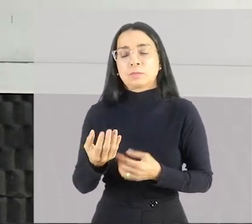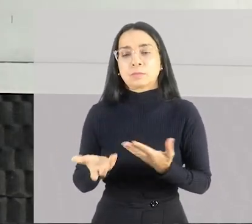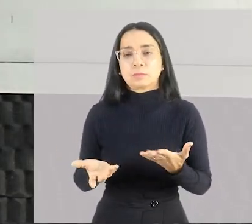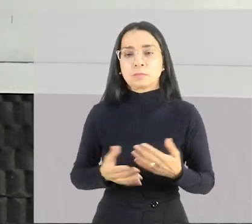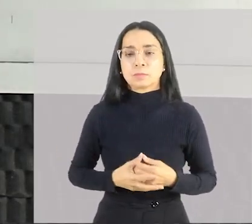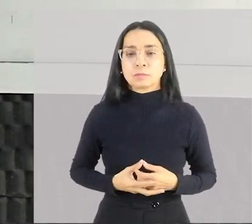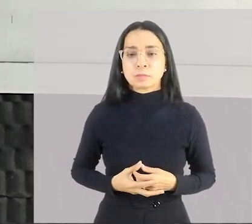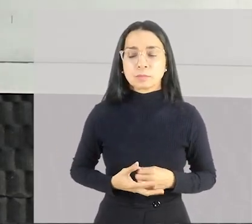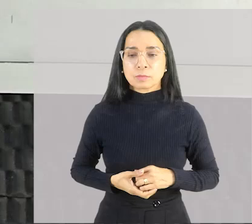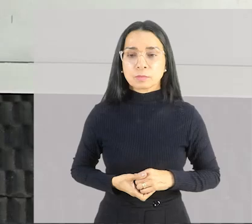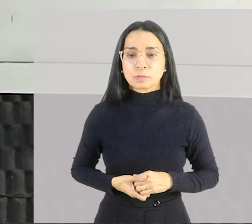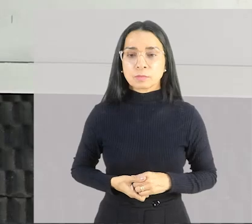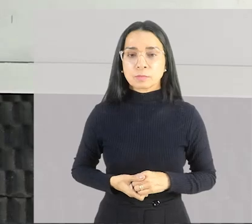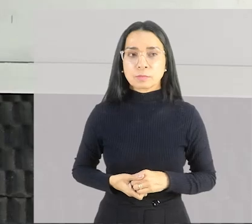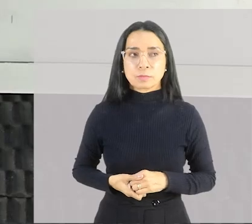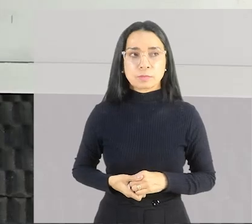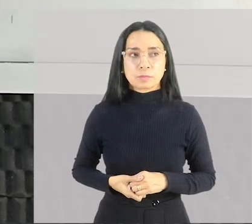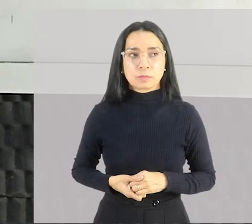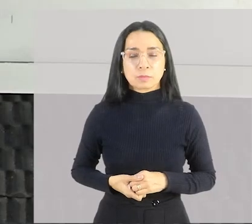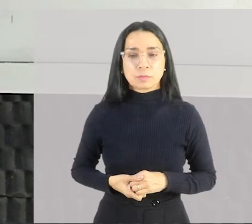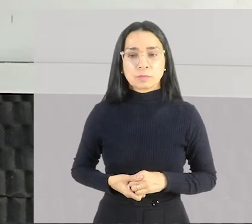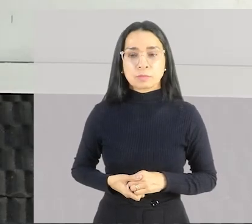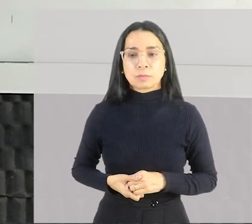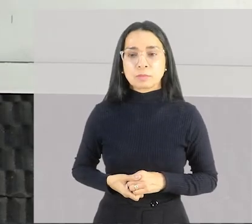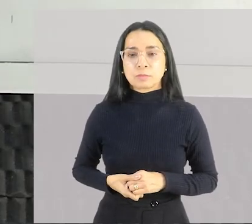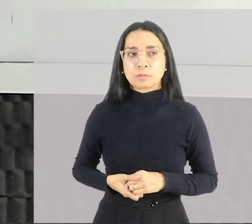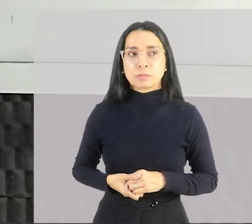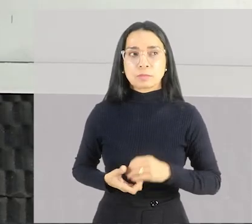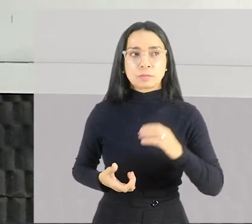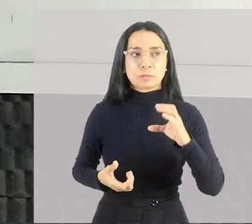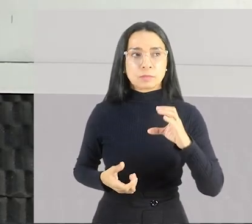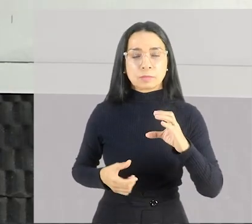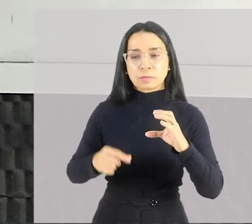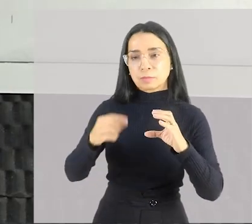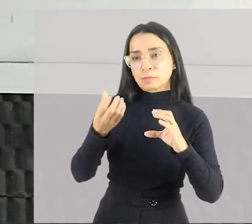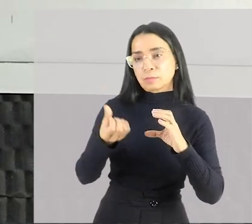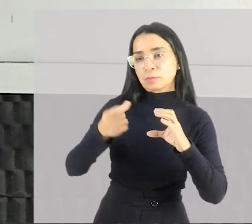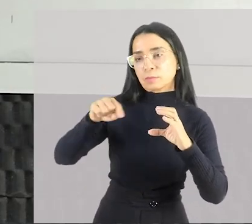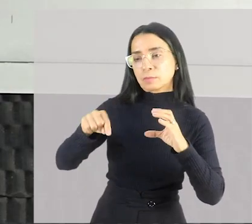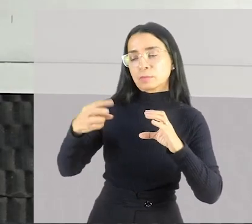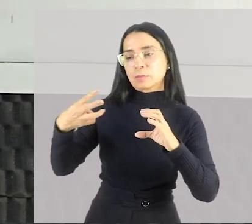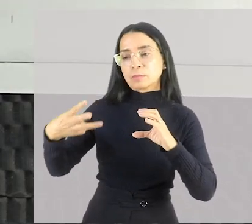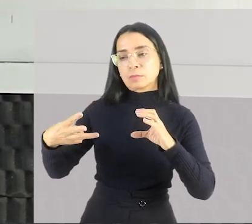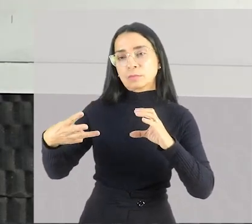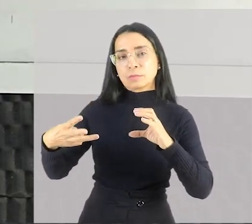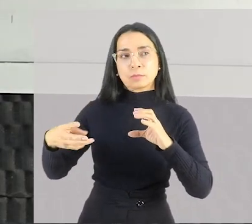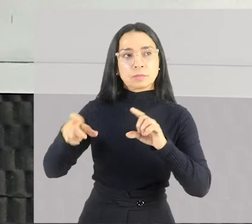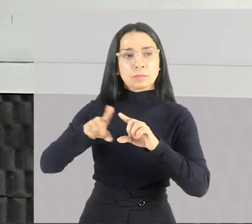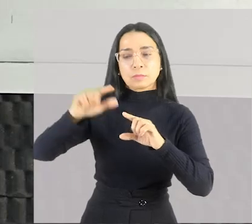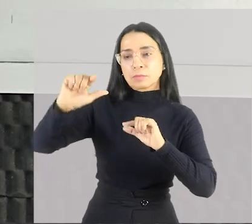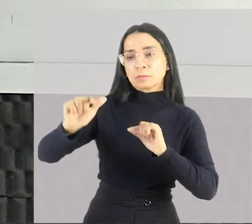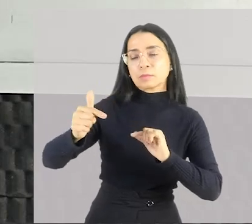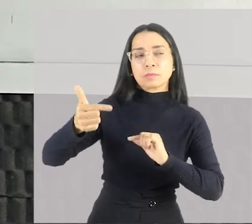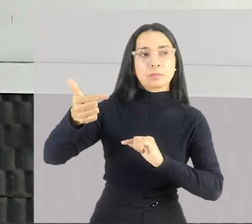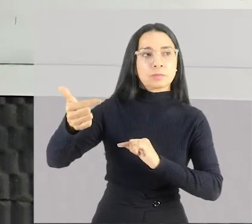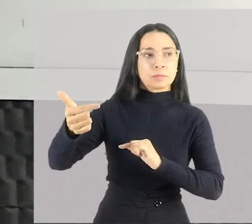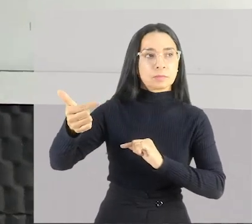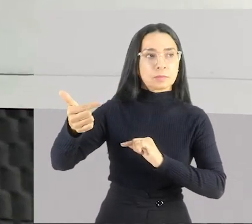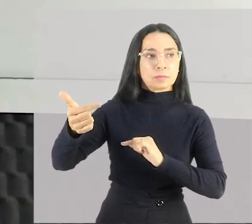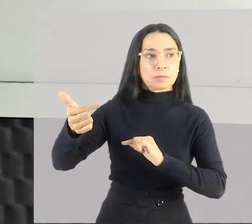então aqui o meu meu evento é a combinação de 6 para TR isso aqui também elevado ao